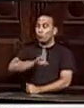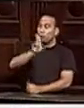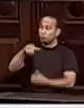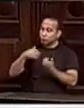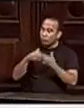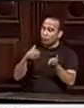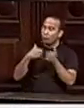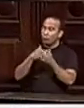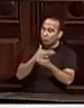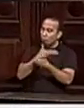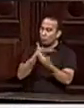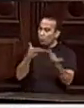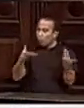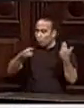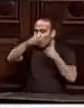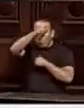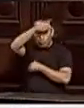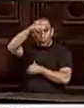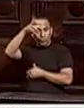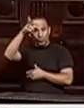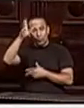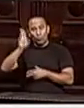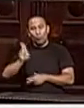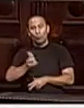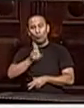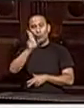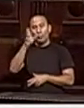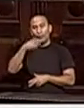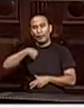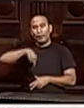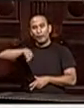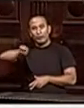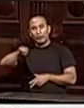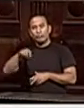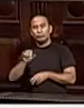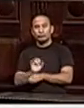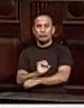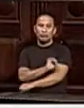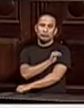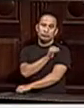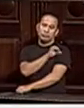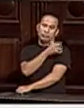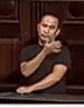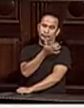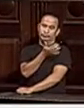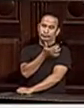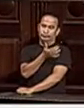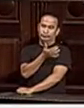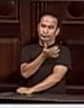dos transportes como uso para se locomover no estado do Rio de Janeiro.